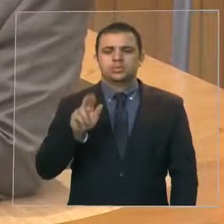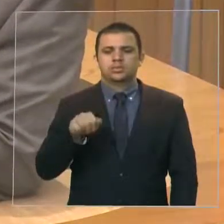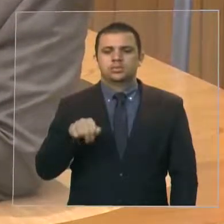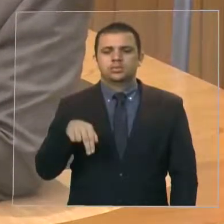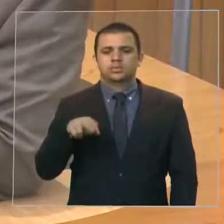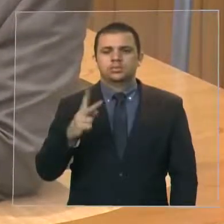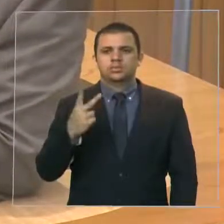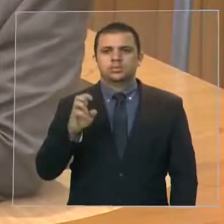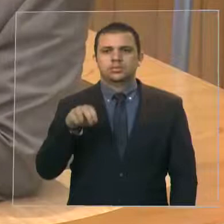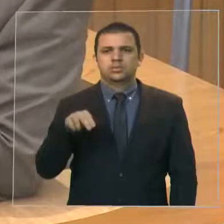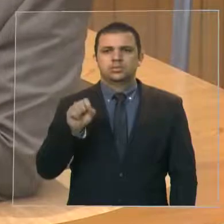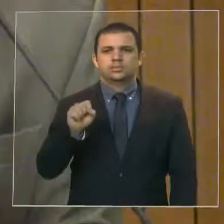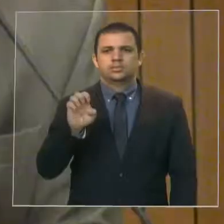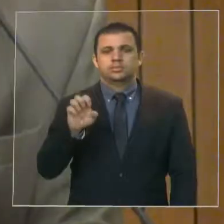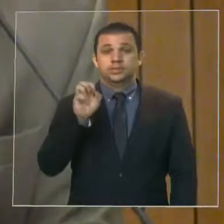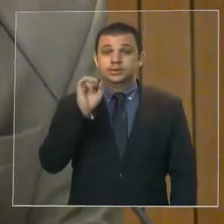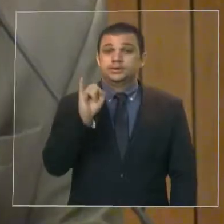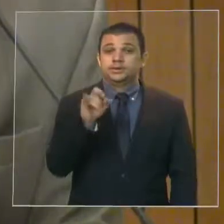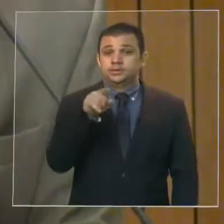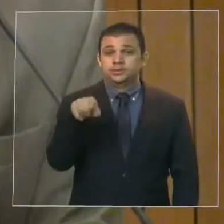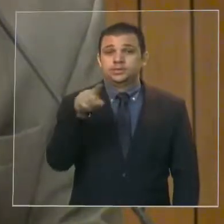se encanta com suas belezas.